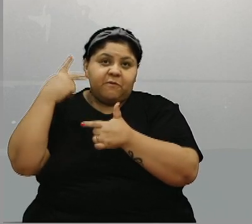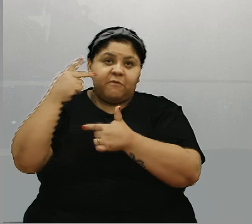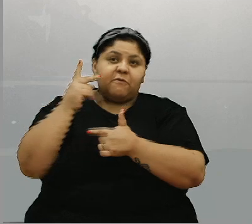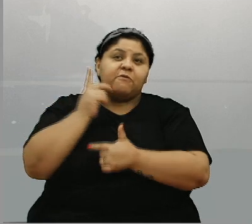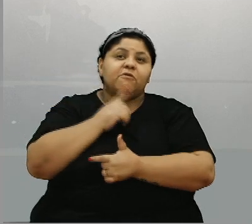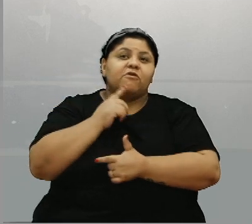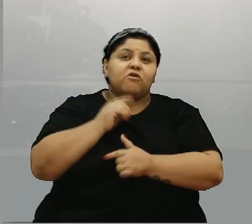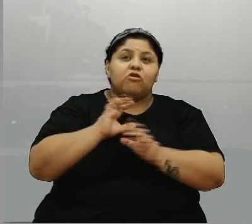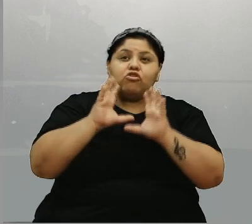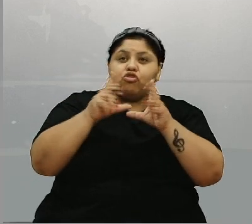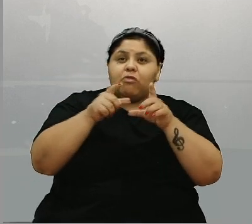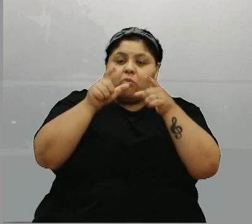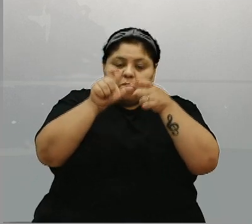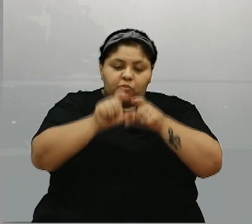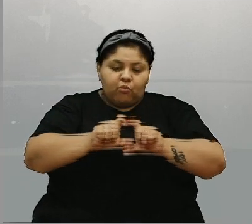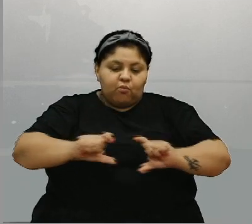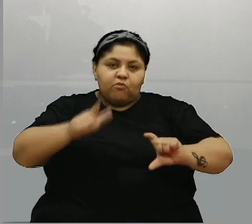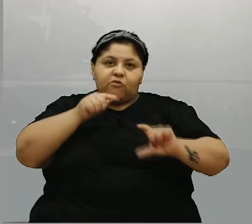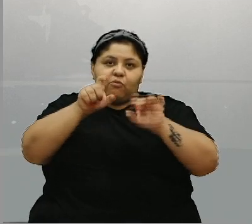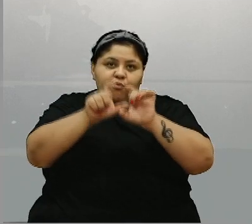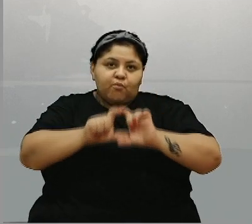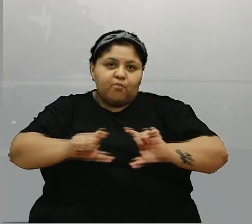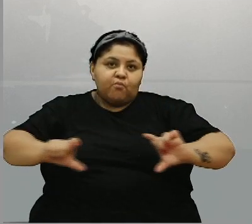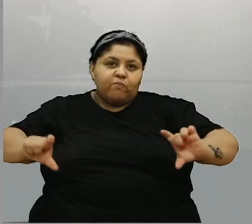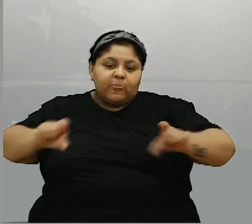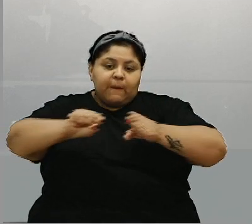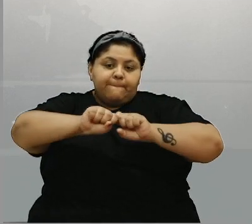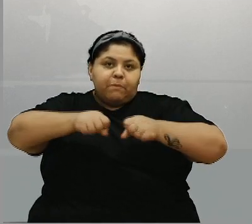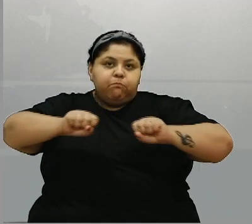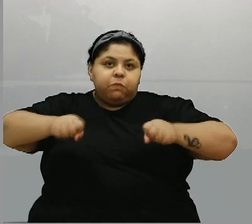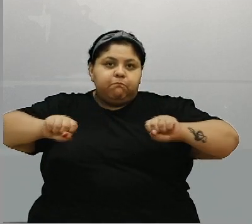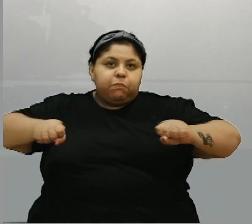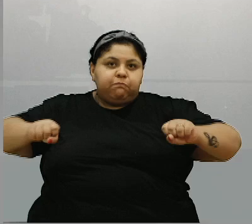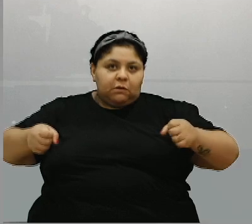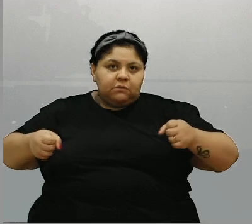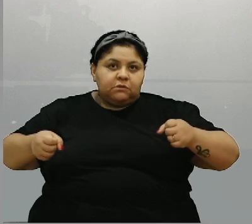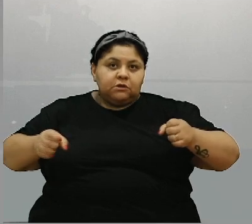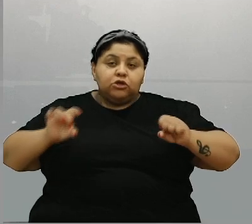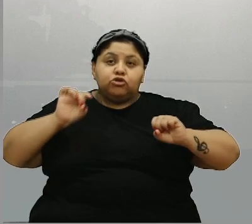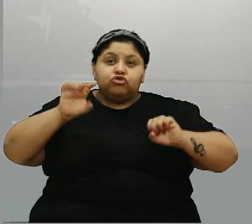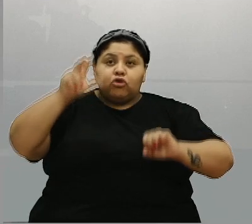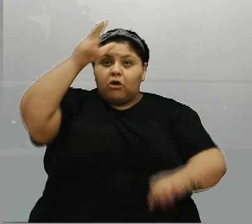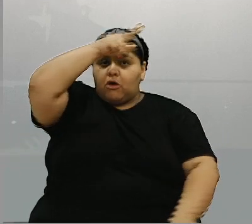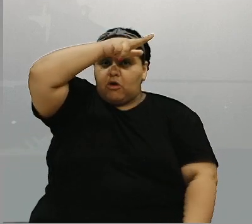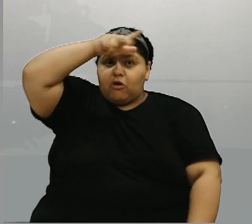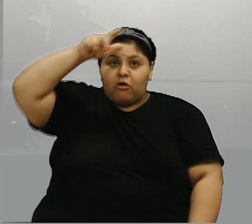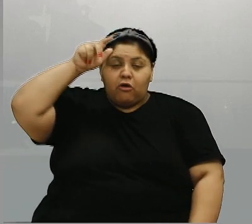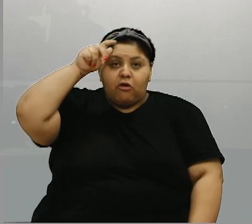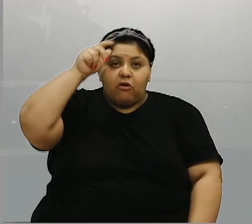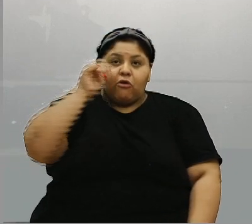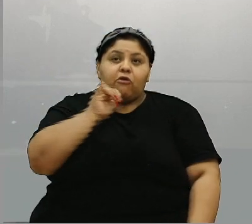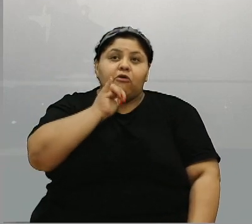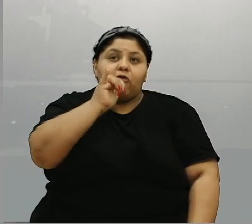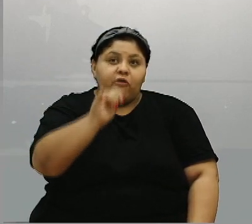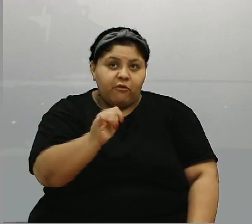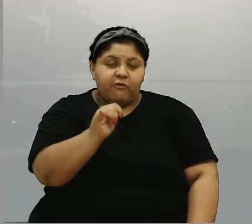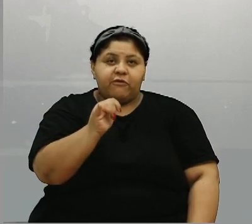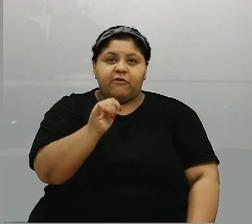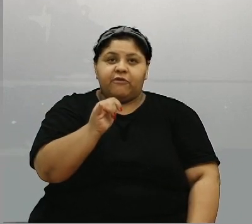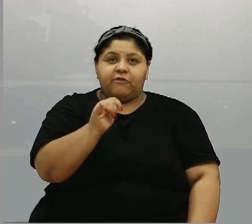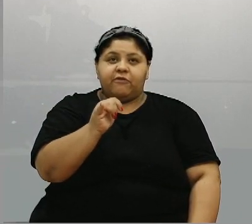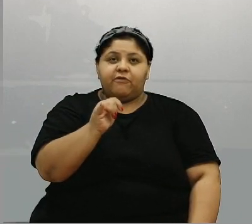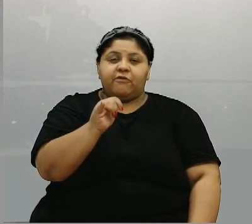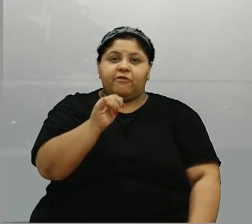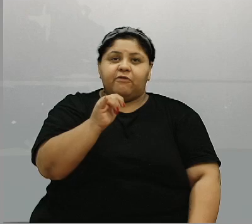a canalização ela está estourada embaixo. Só que a prefeitura notificou, a Defesa Civil notificou a Clínica